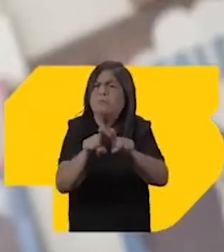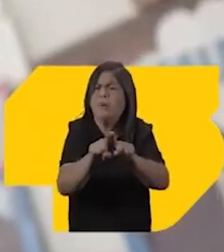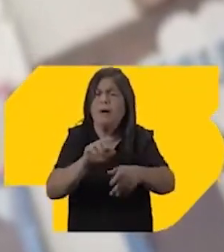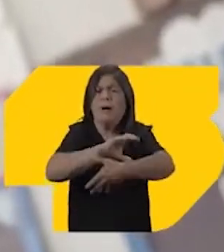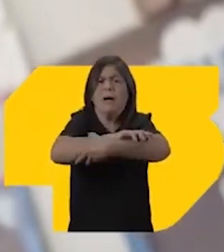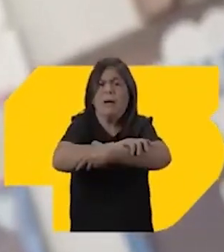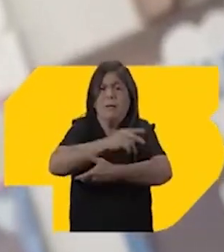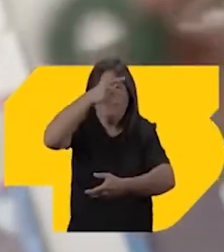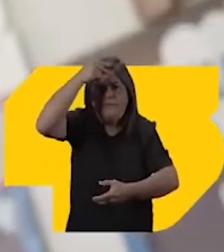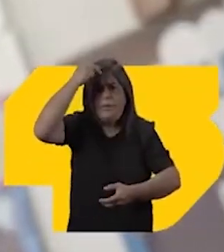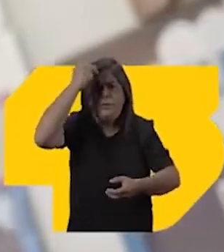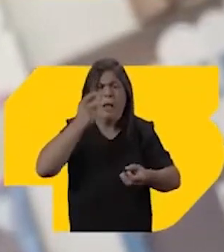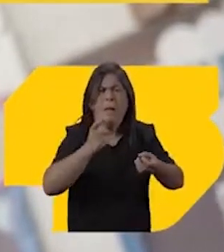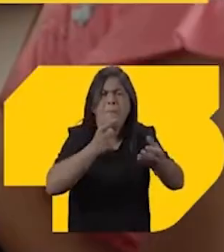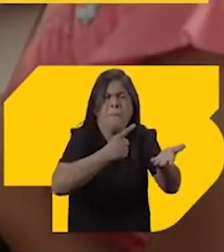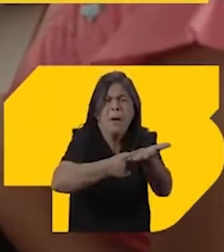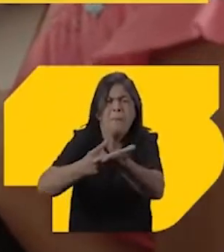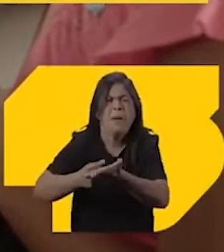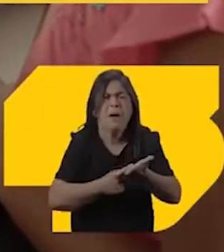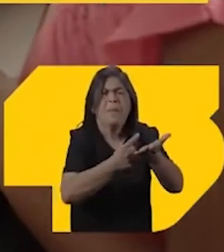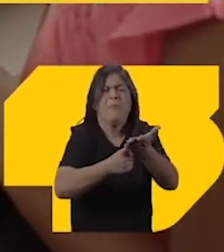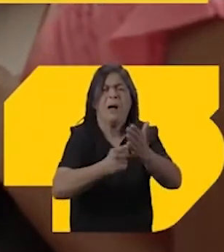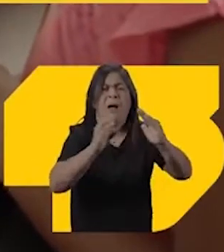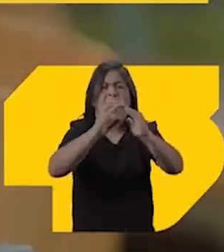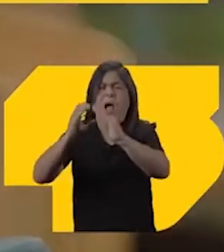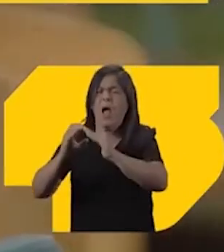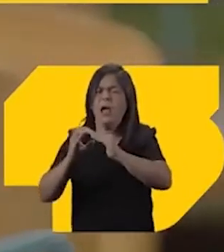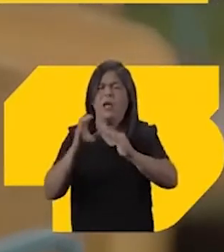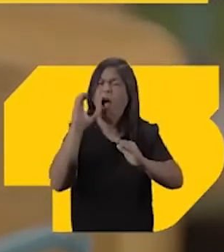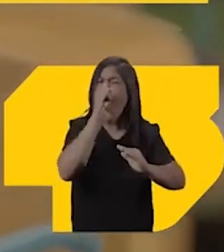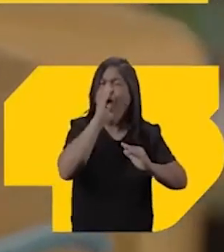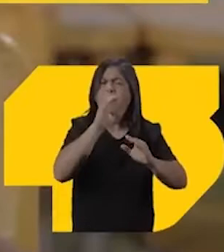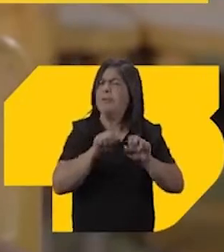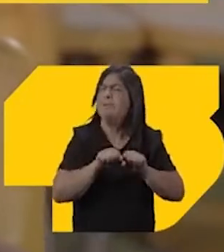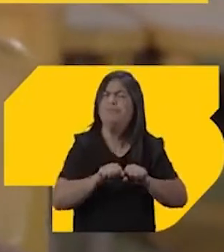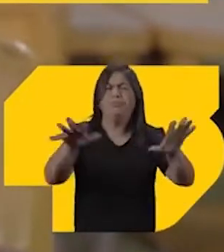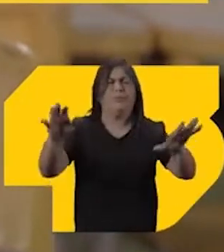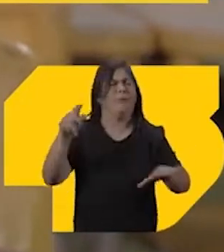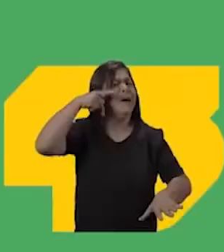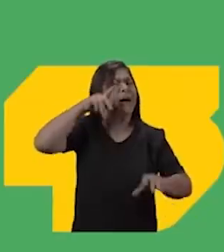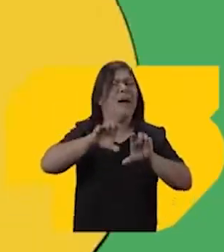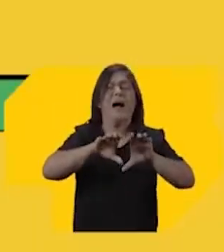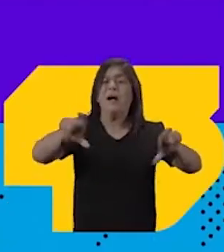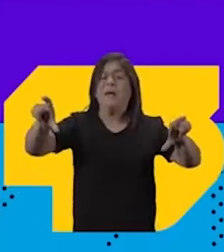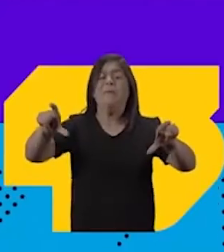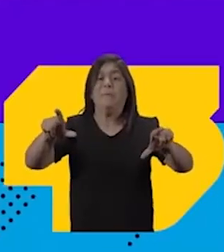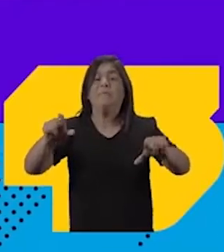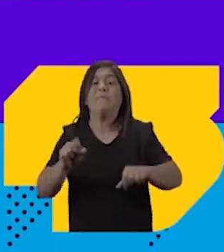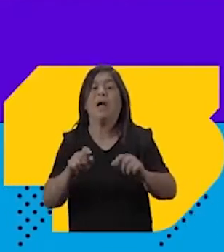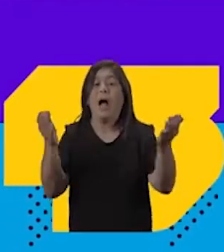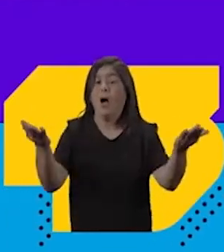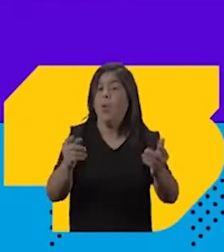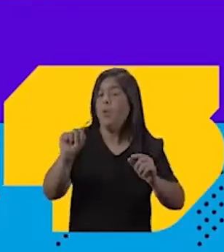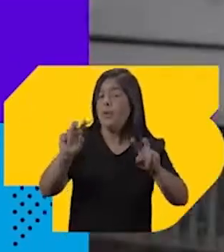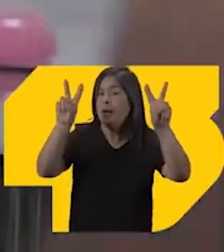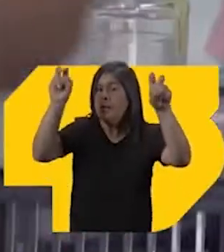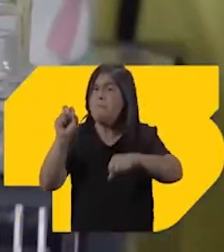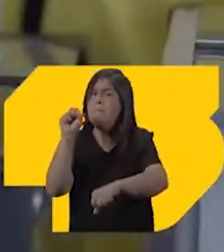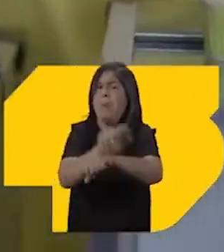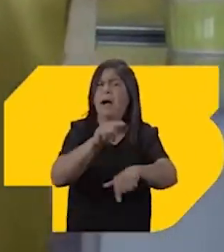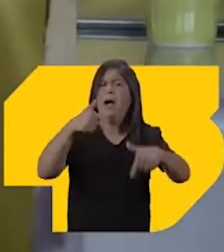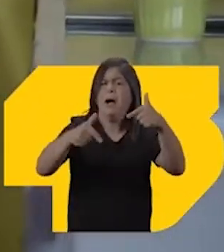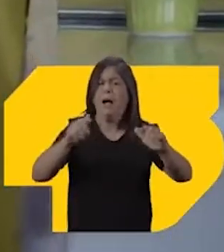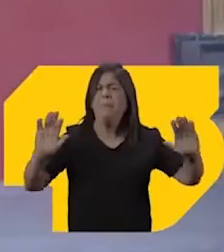fazer parcerias com as prefeituras para abrir imediatamente vagas de creches em toda a Paraíba. Agora é mais emprego!